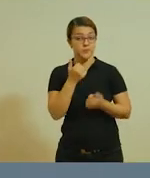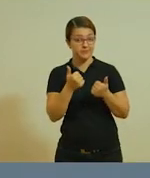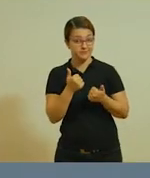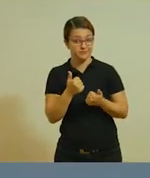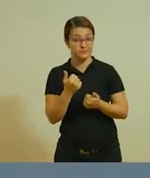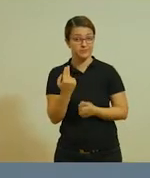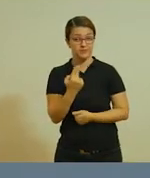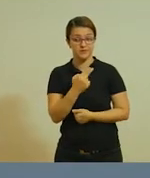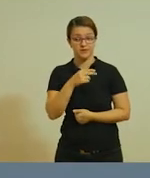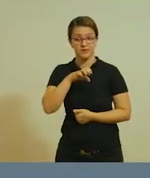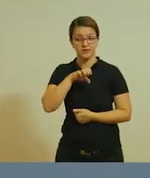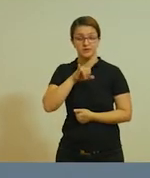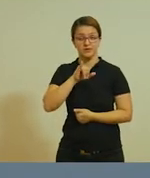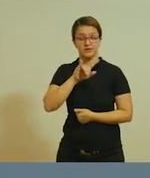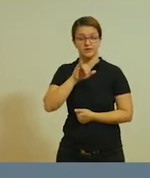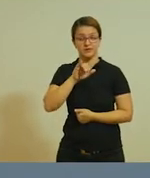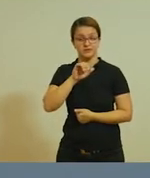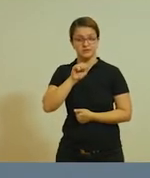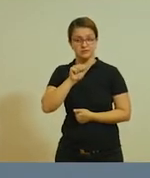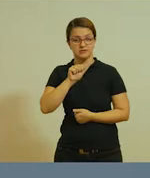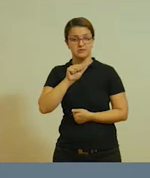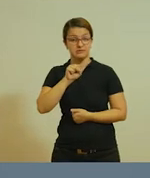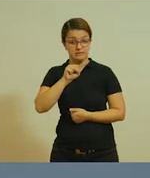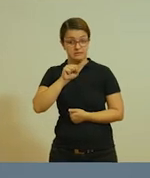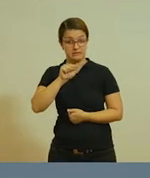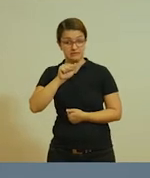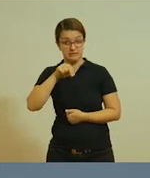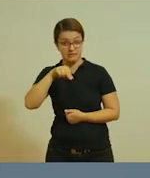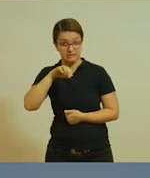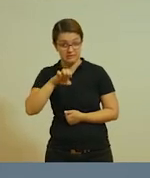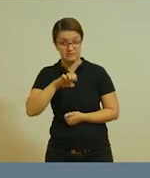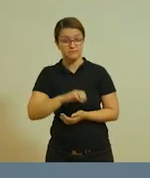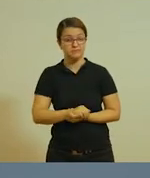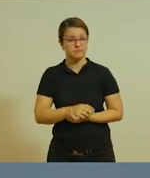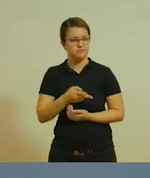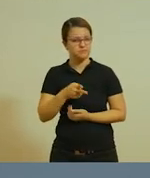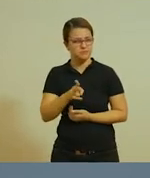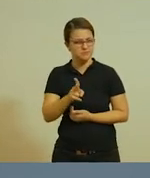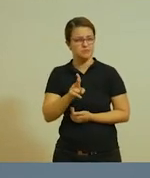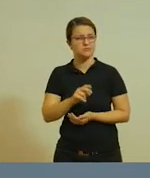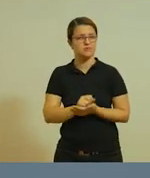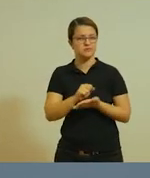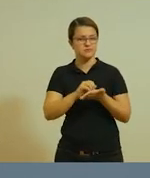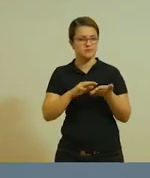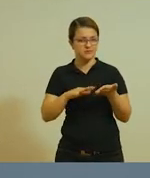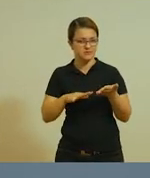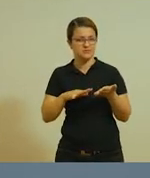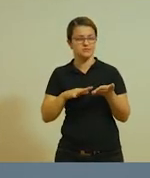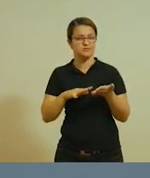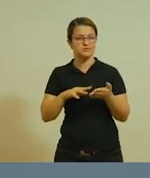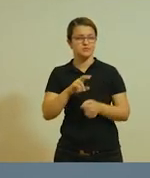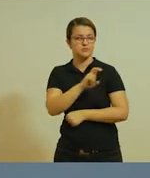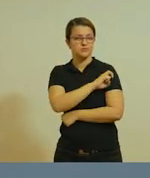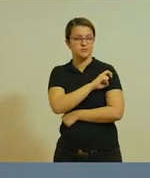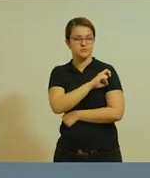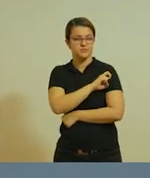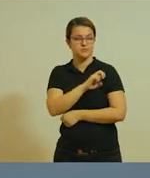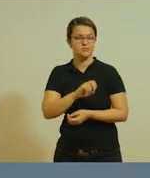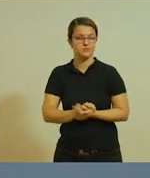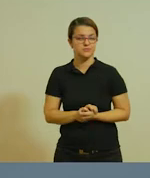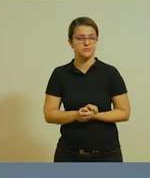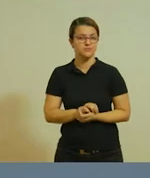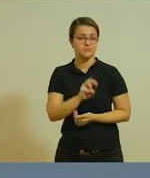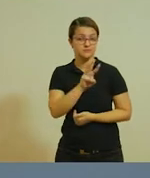tudo bem? Eu sou a professora Elisane e hoje eu estou aqui para darmos sequência nas atividades da turma do quinto ano, que vocês têm